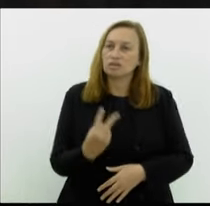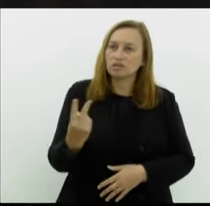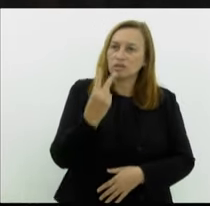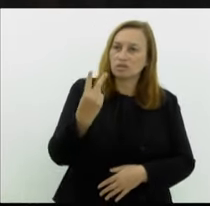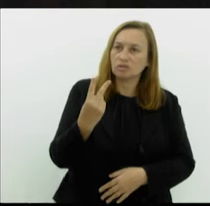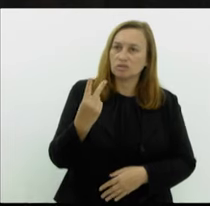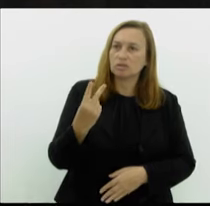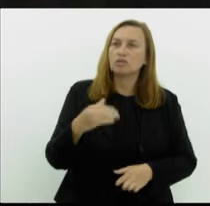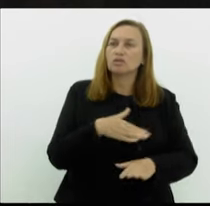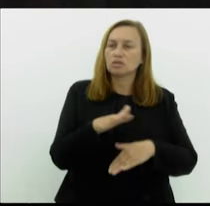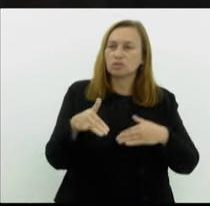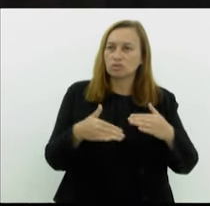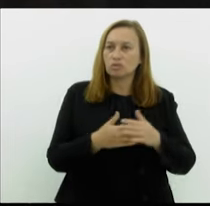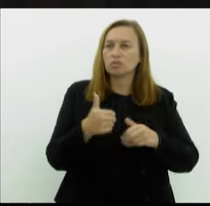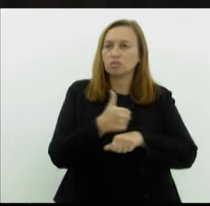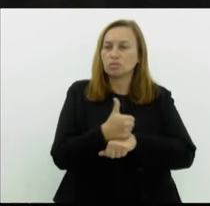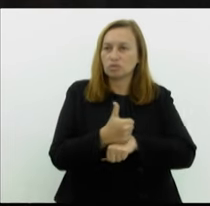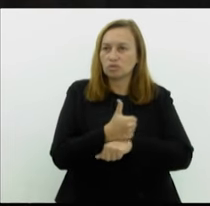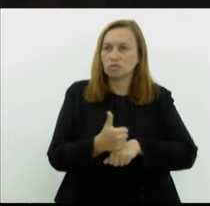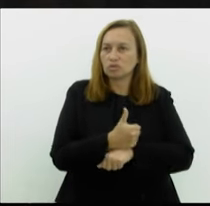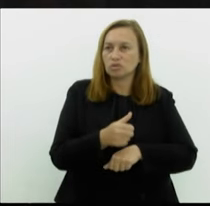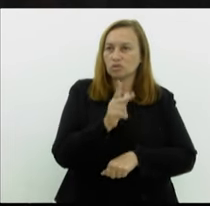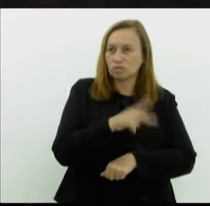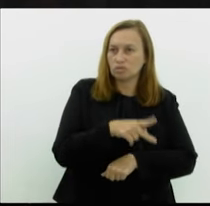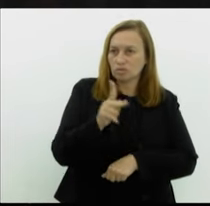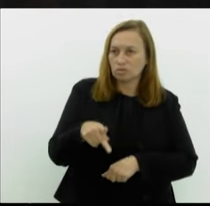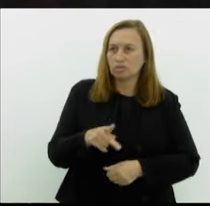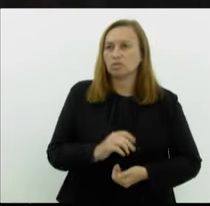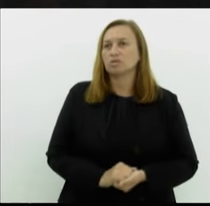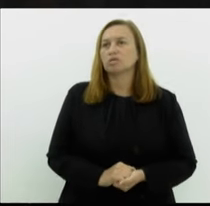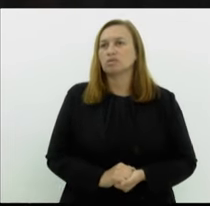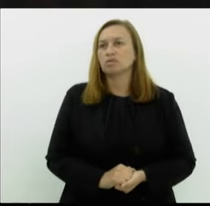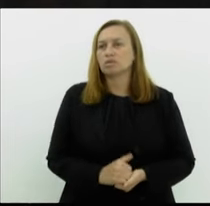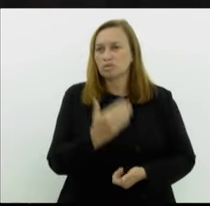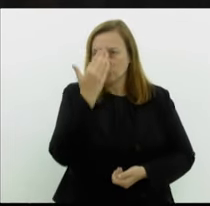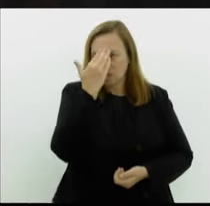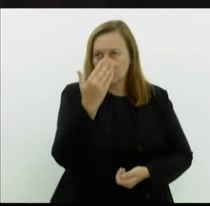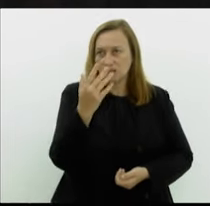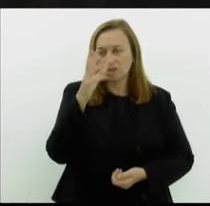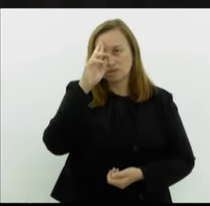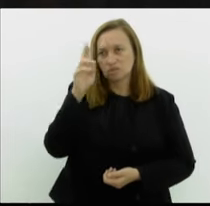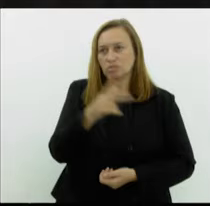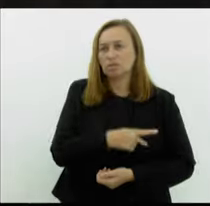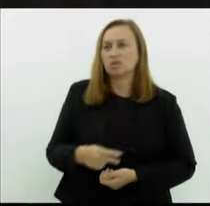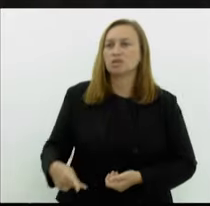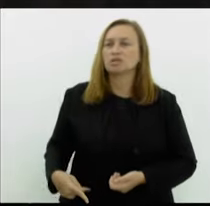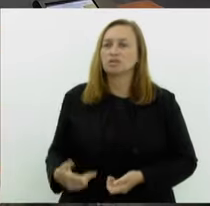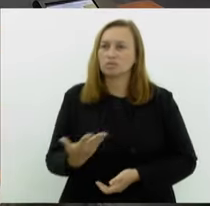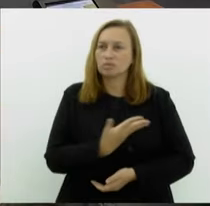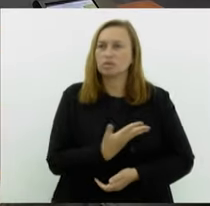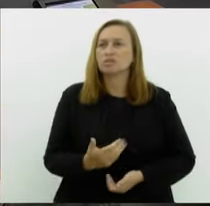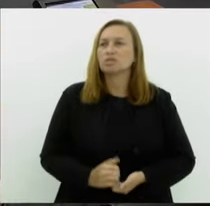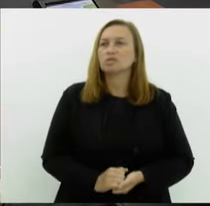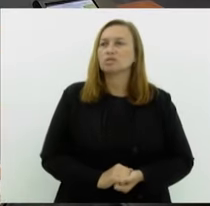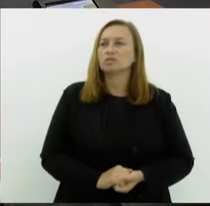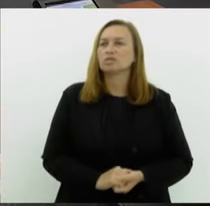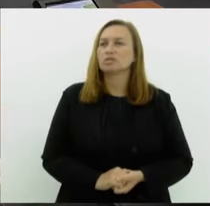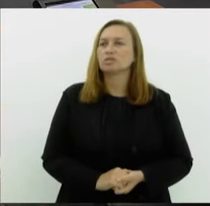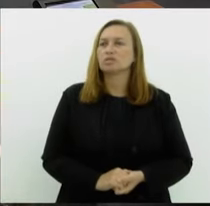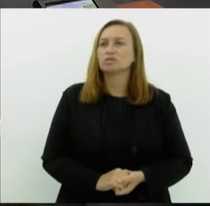carreira de todos os profissionais de educação e o magistério, sem exceção. Muito obrigada, senhor presidente, e demais colegas.